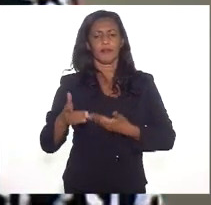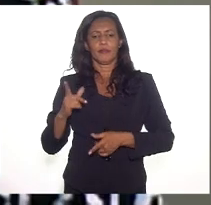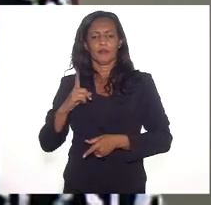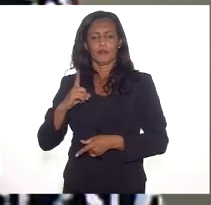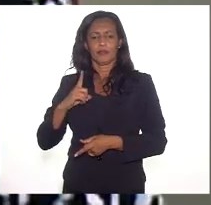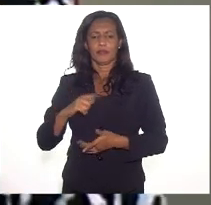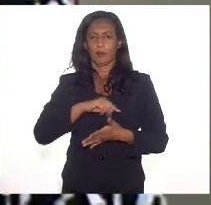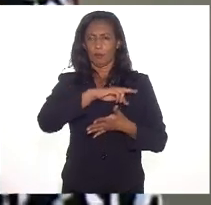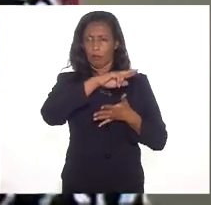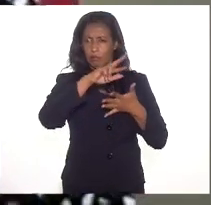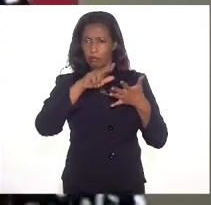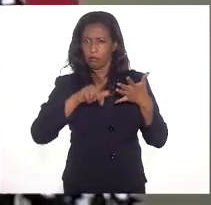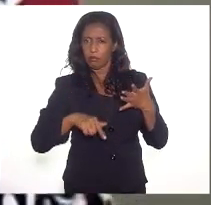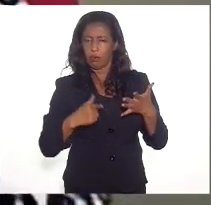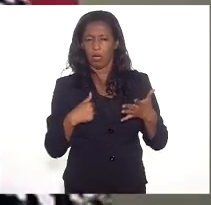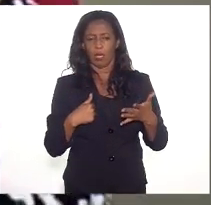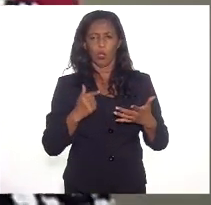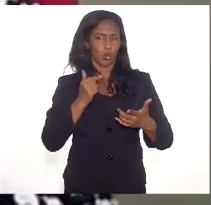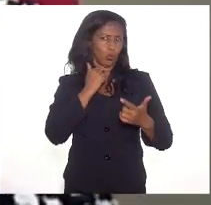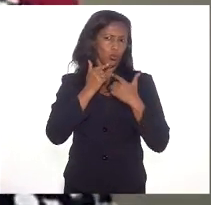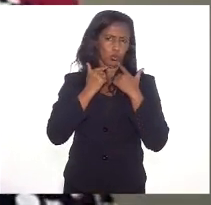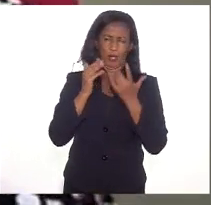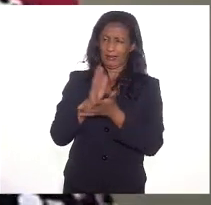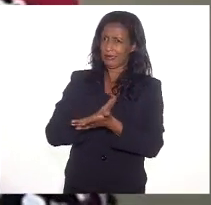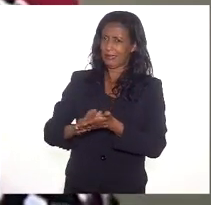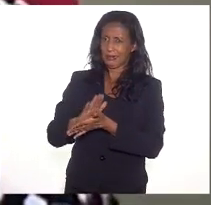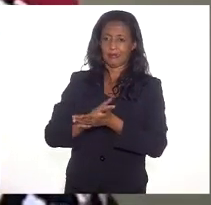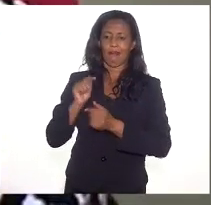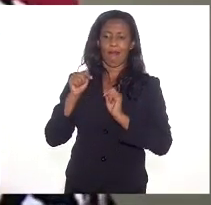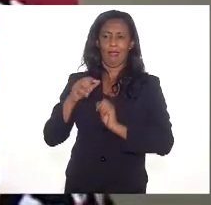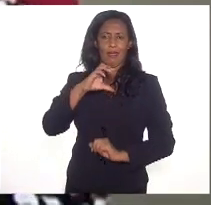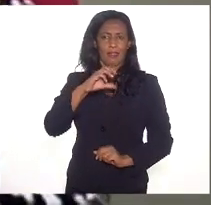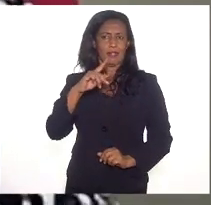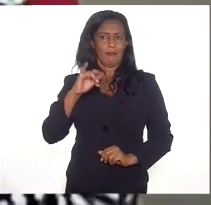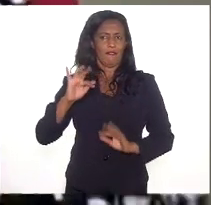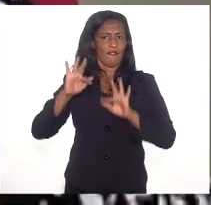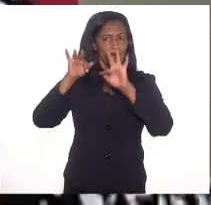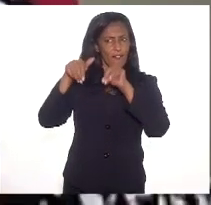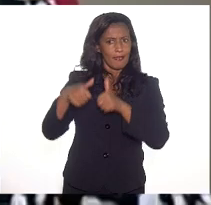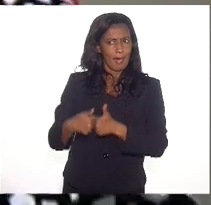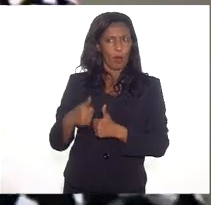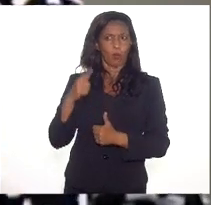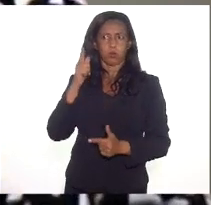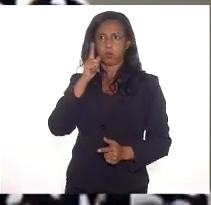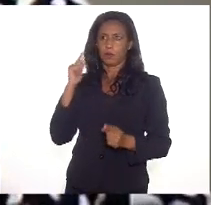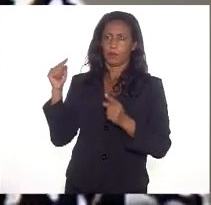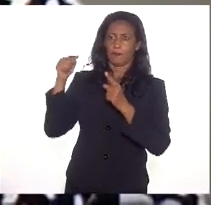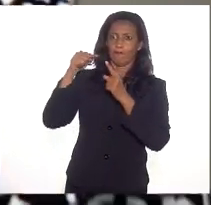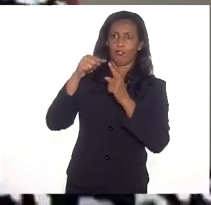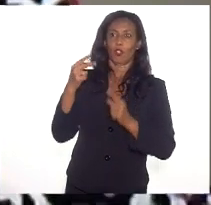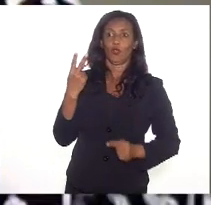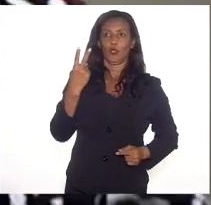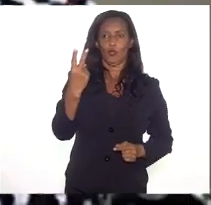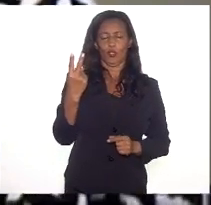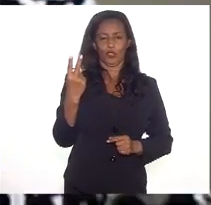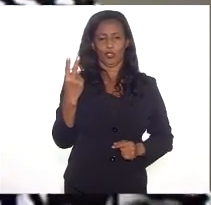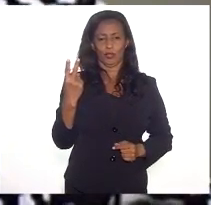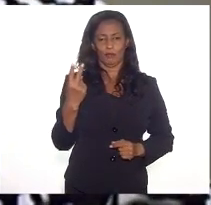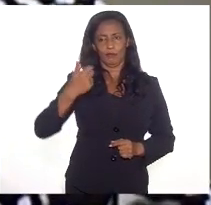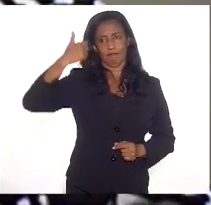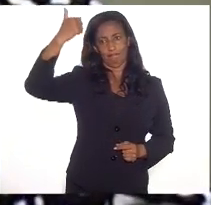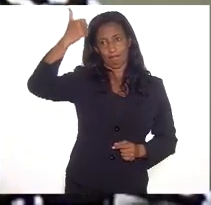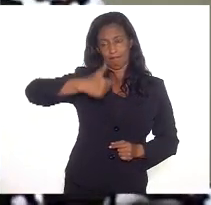deputada Dani, que, sem dúvida nenhuma, essa CPI, ao seu final, vai alcançar dois propósitos. Primeiro,